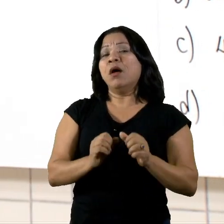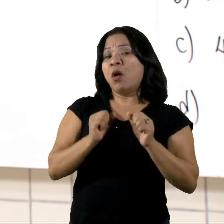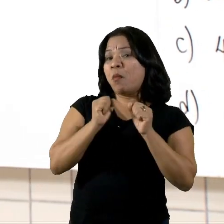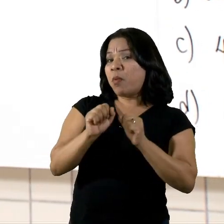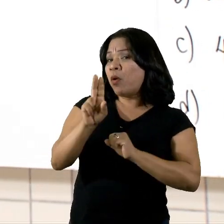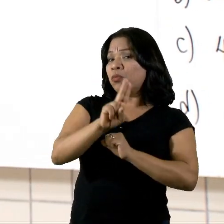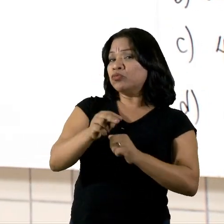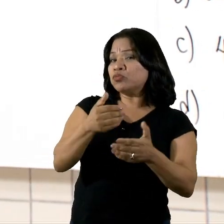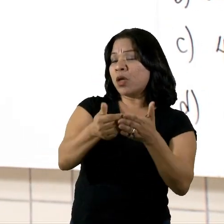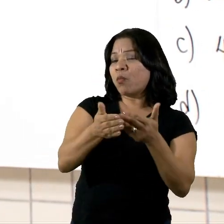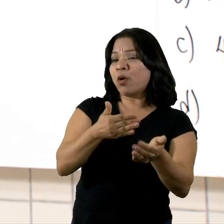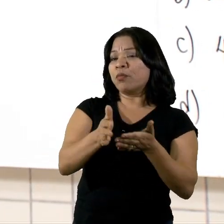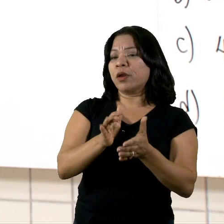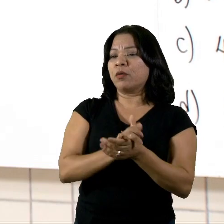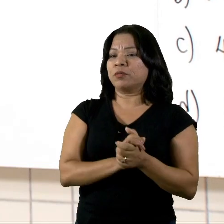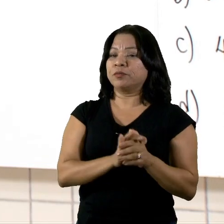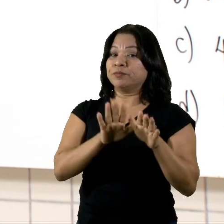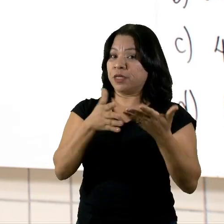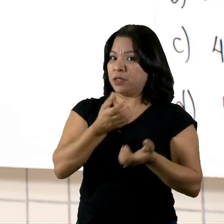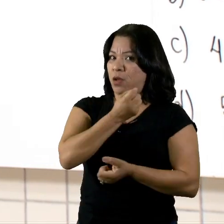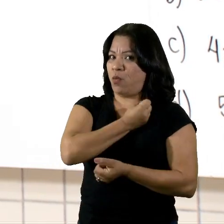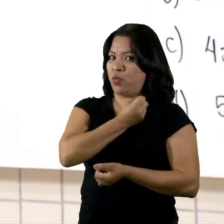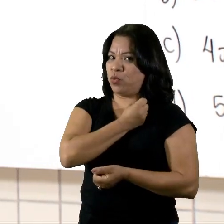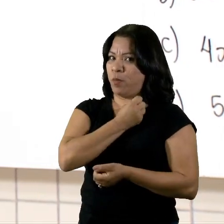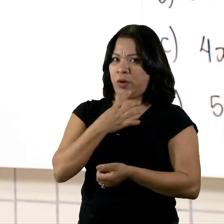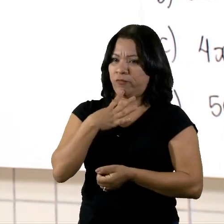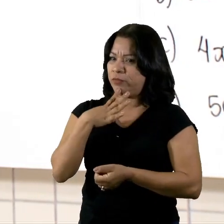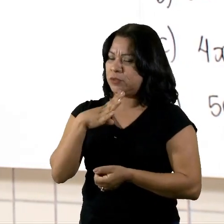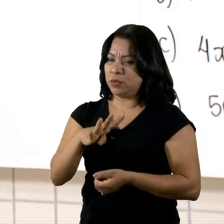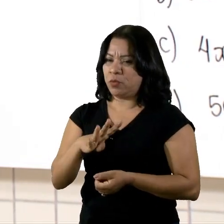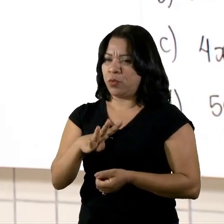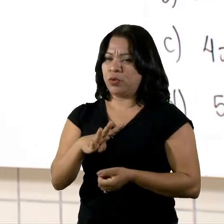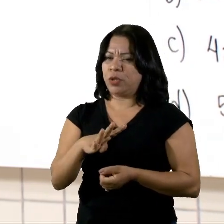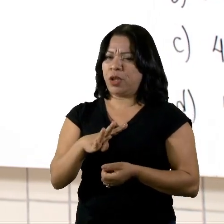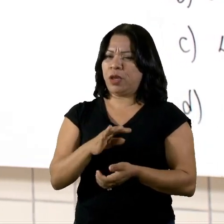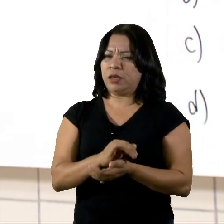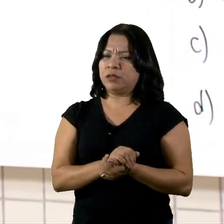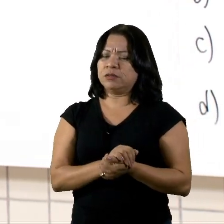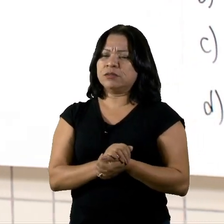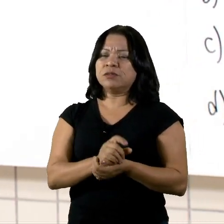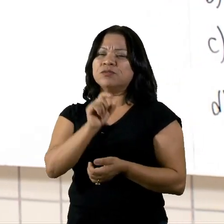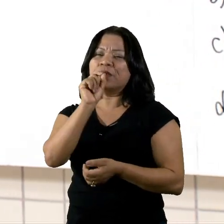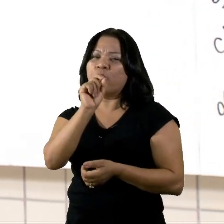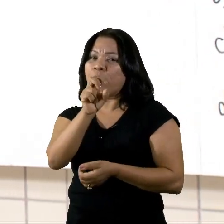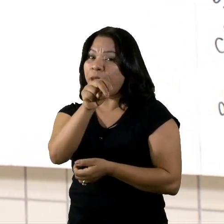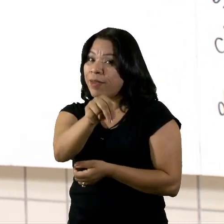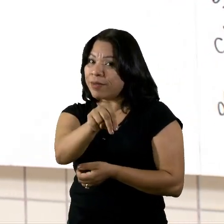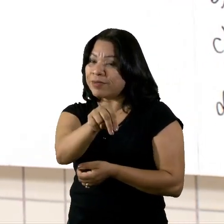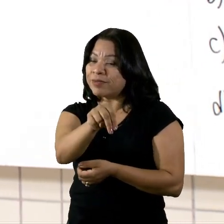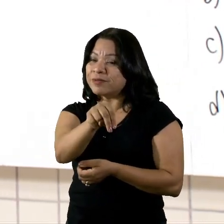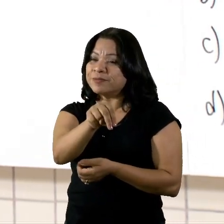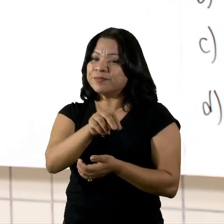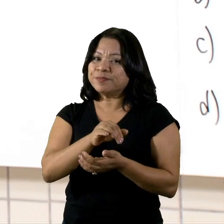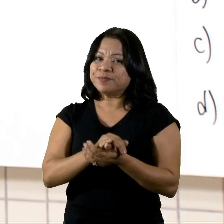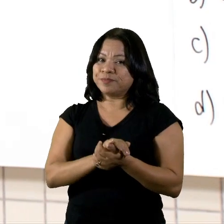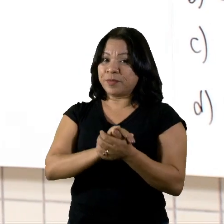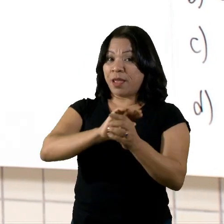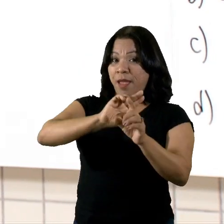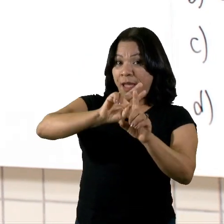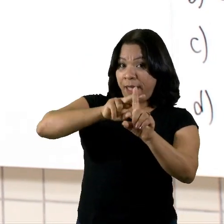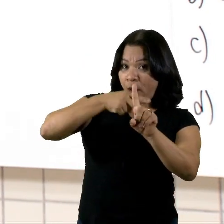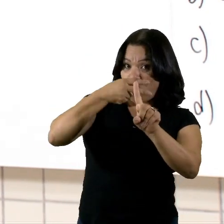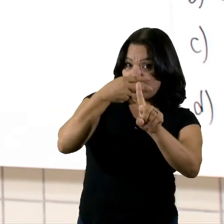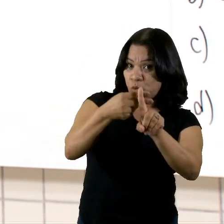que esse número que é desconhecido para nós seja M. Só que o enunciado diz o seguinte, é o dobro de um